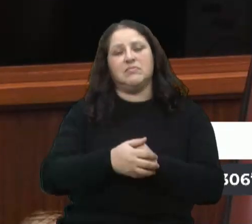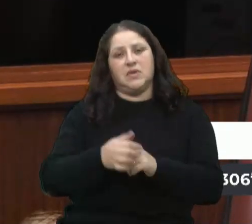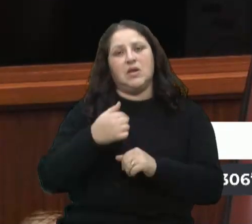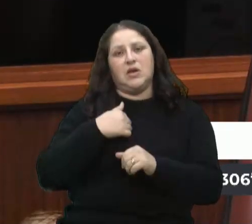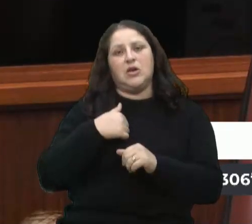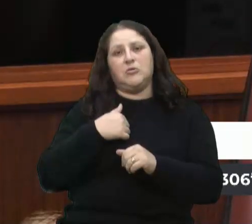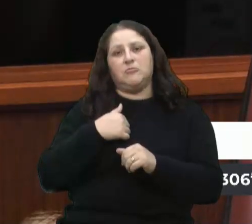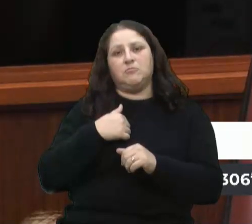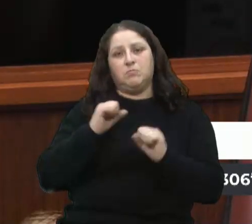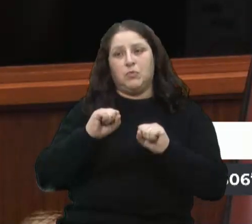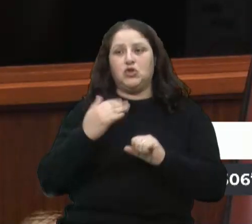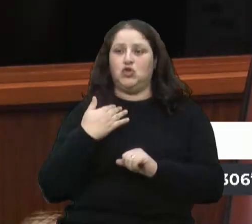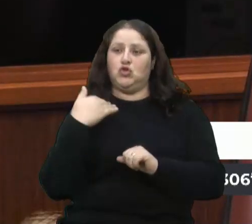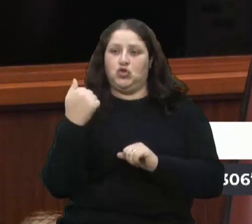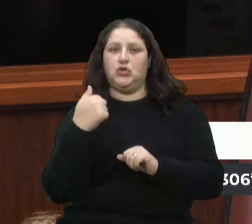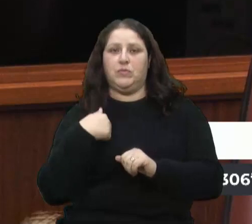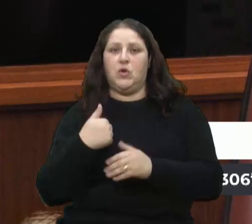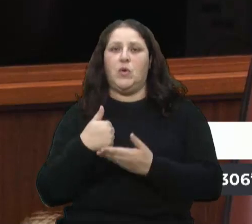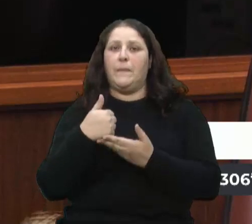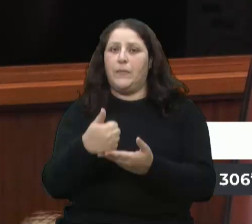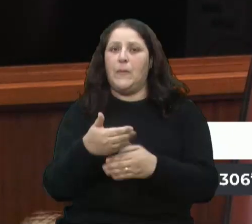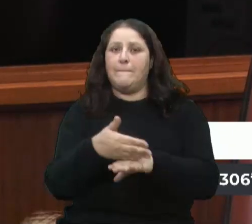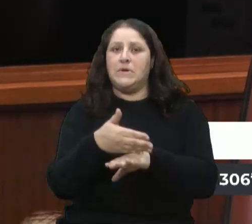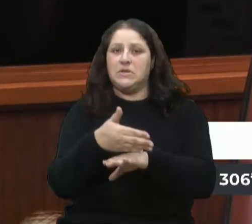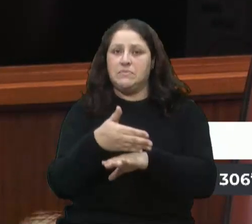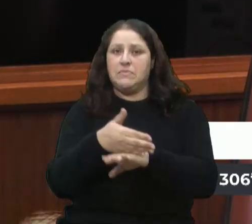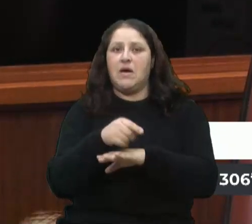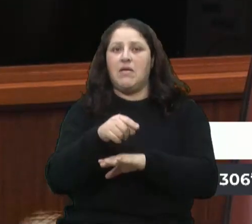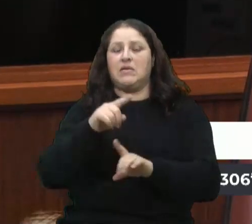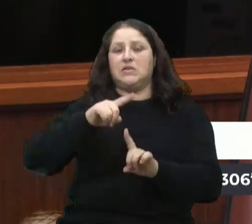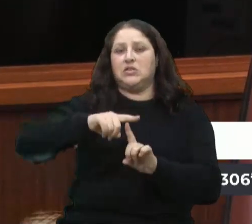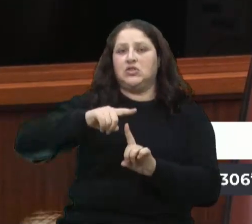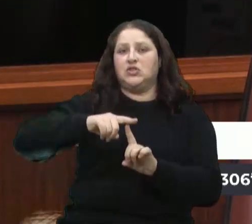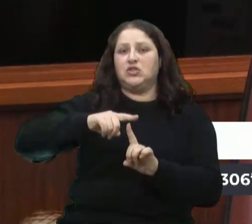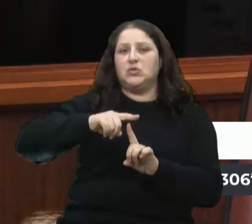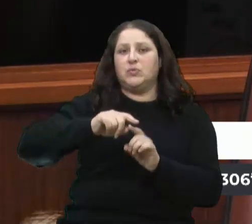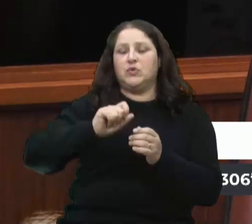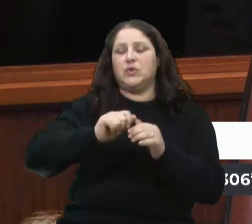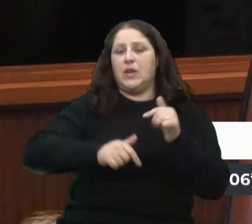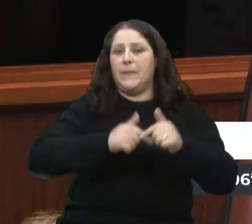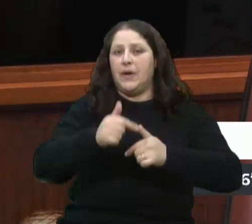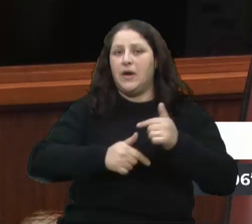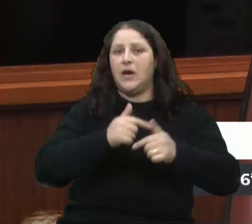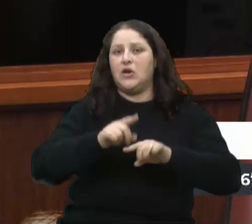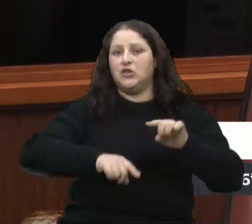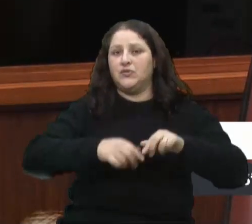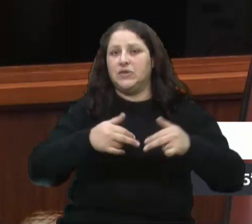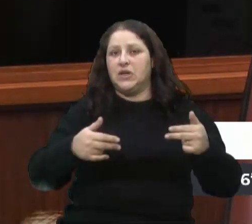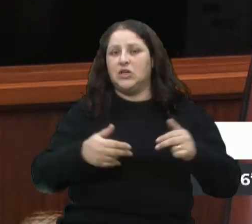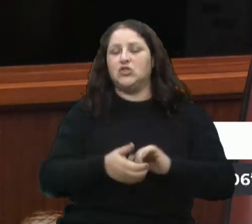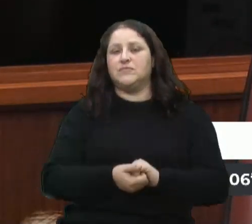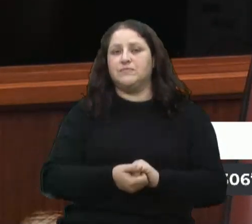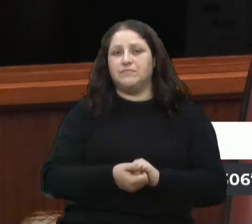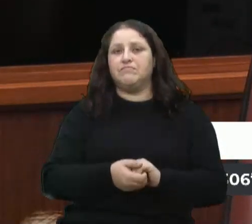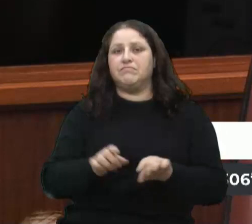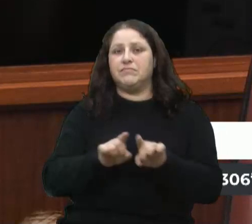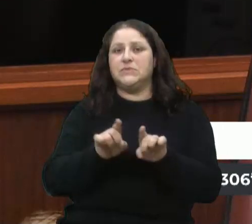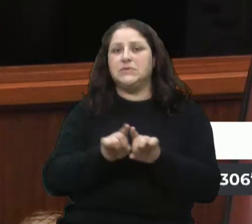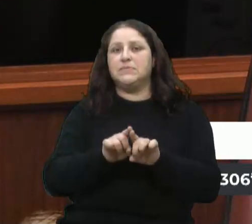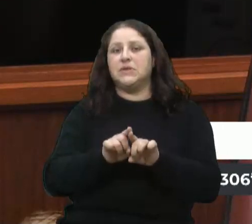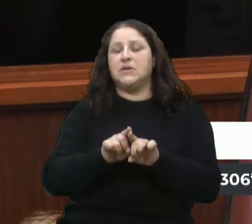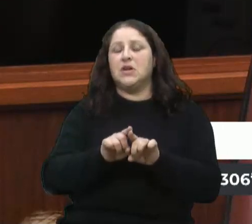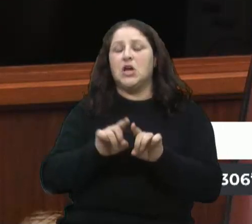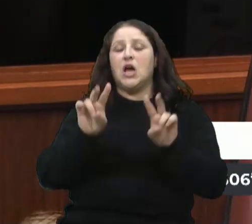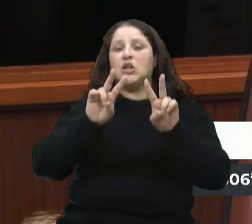coloco à disposição para participar desse tipo de atividade e pela questão da não